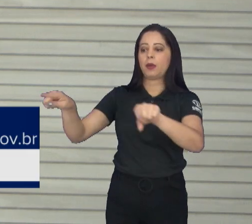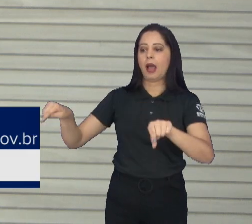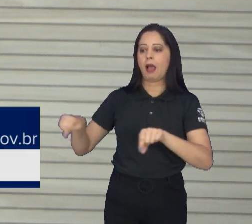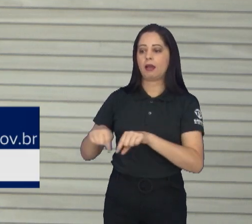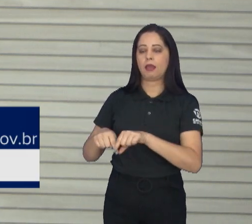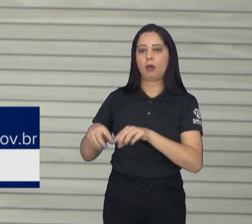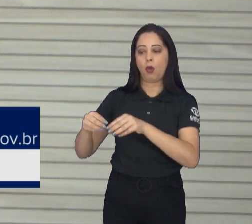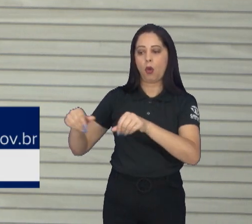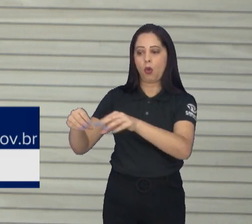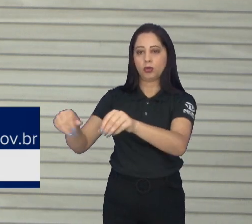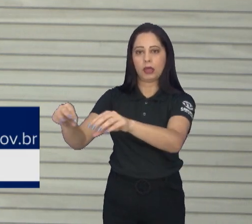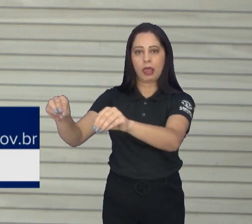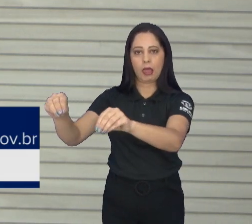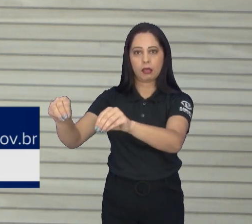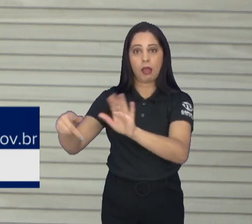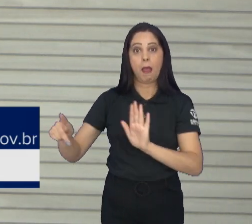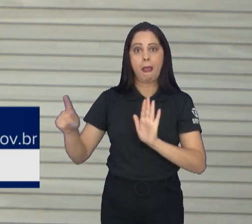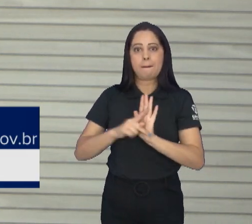tem esse...